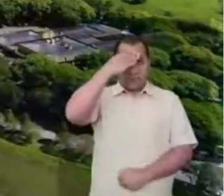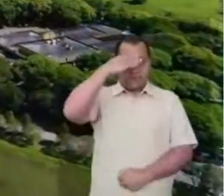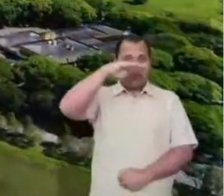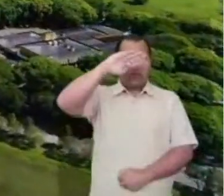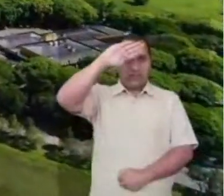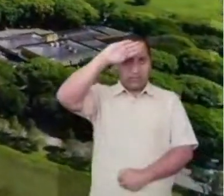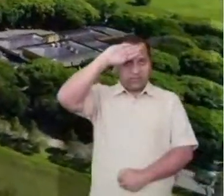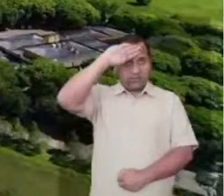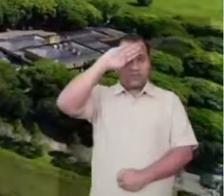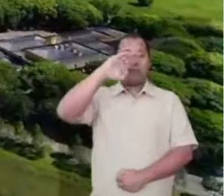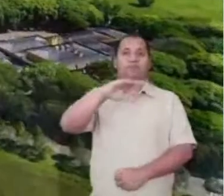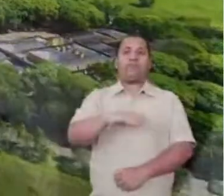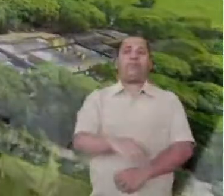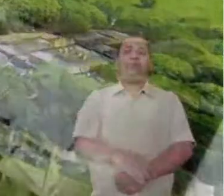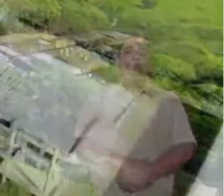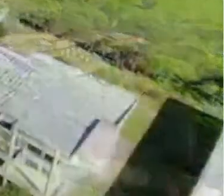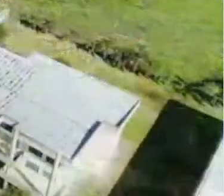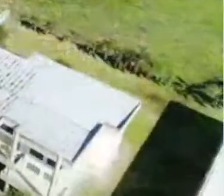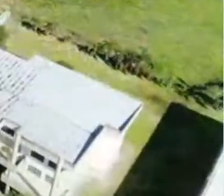Uruguaiana.